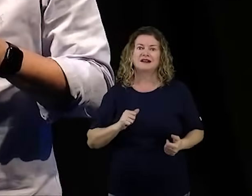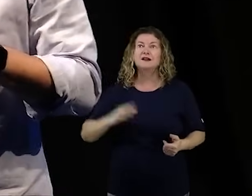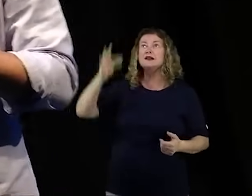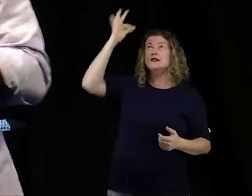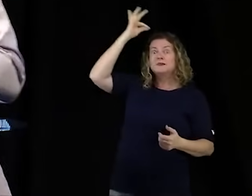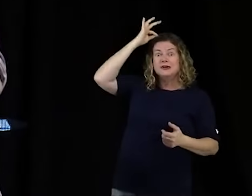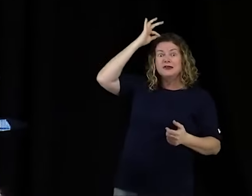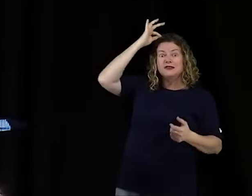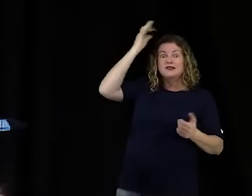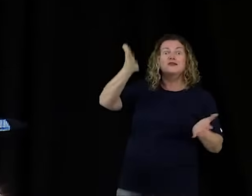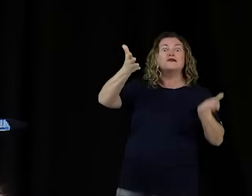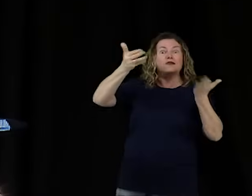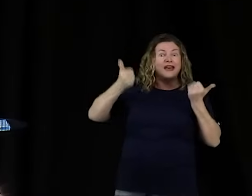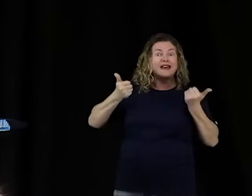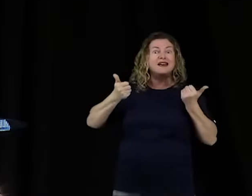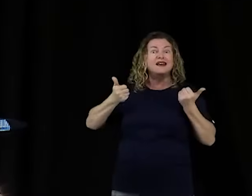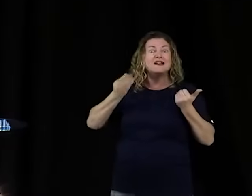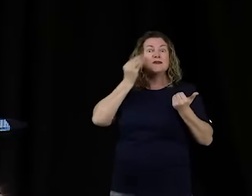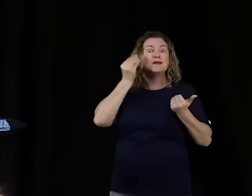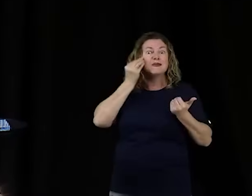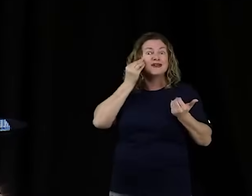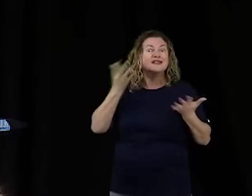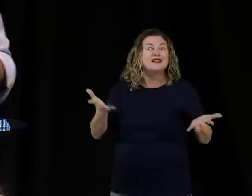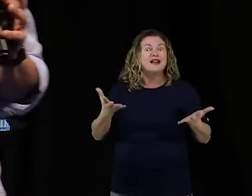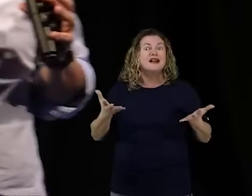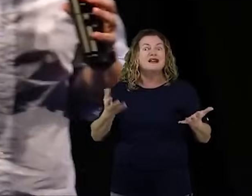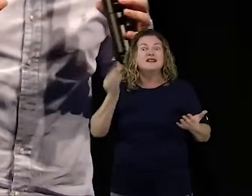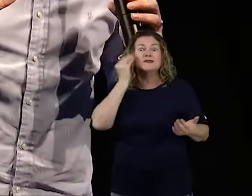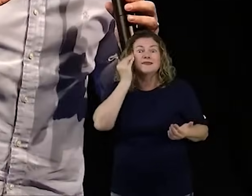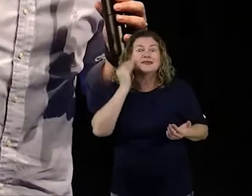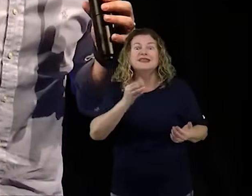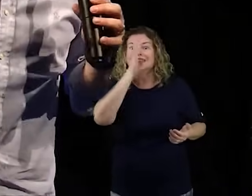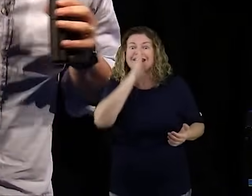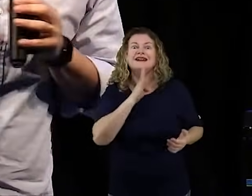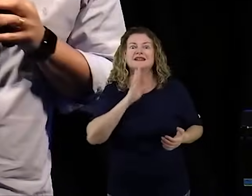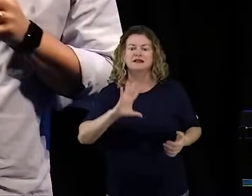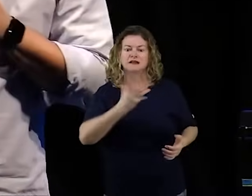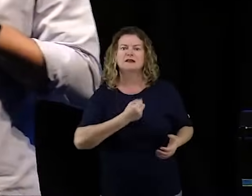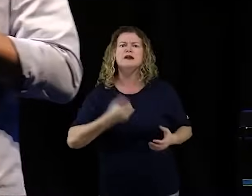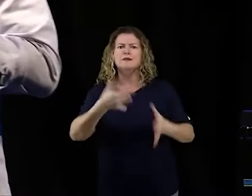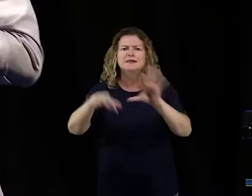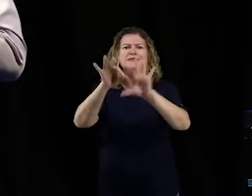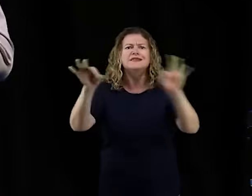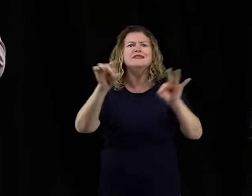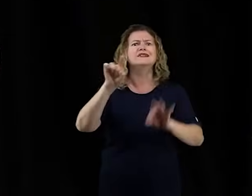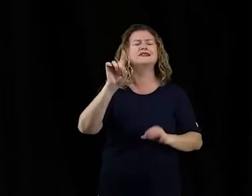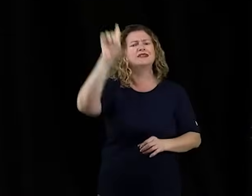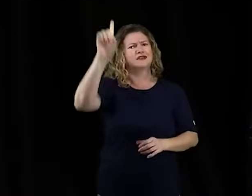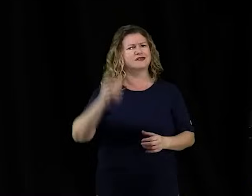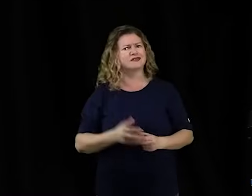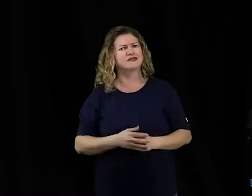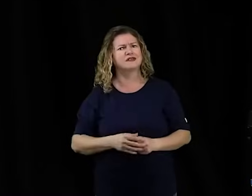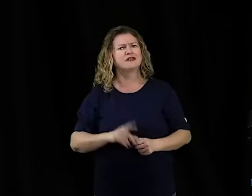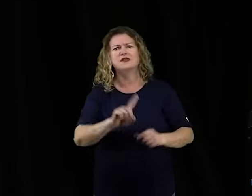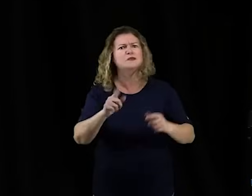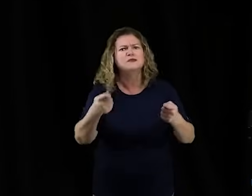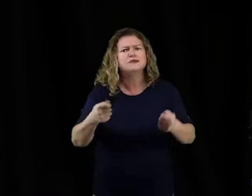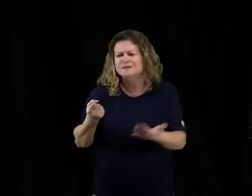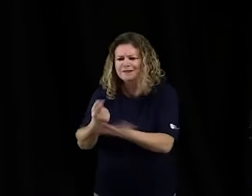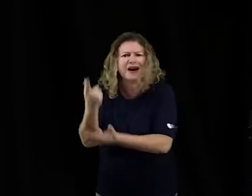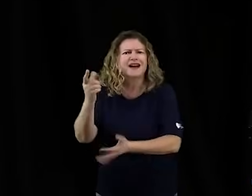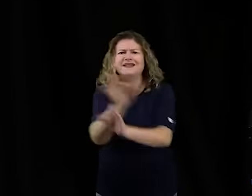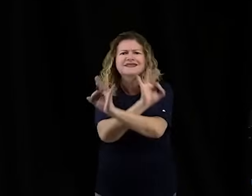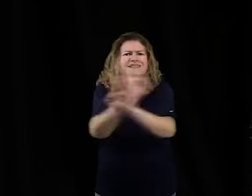bêba diga de graça graça diga graça é a salvação é um presente de Deus você não precisa pagar nada por ela nada por